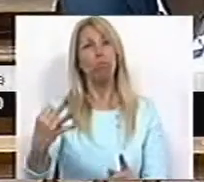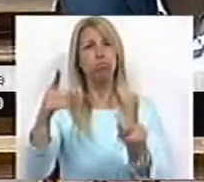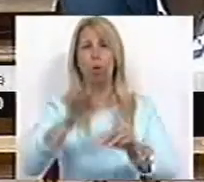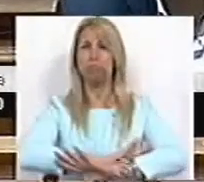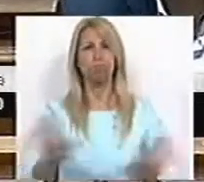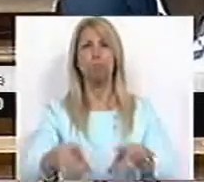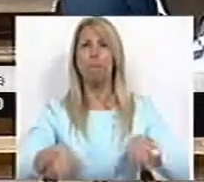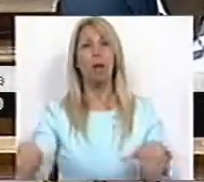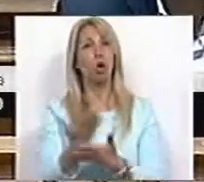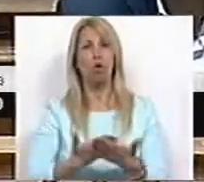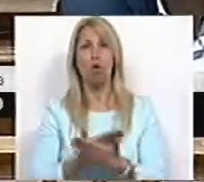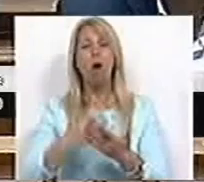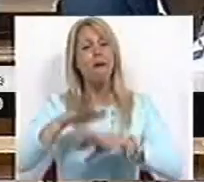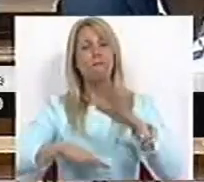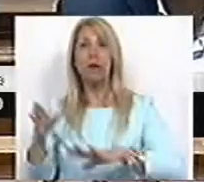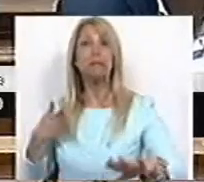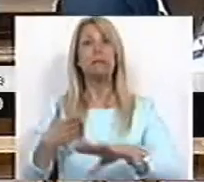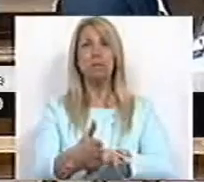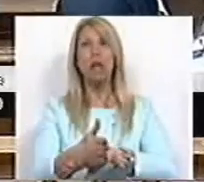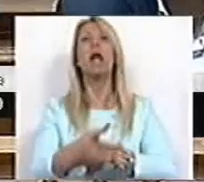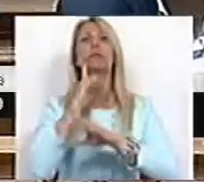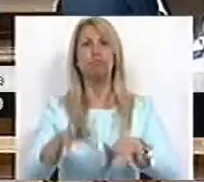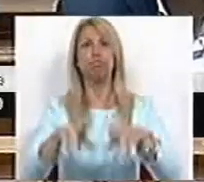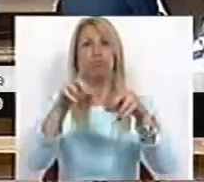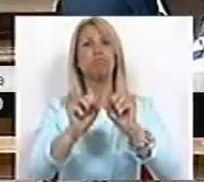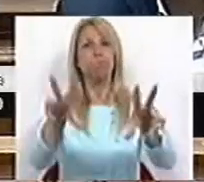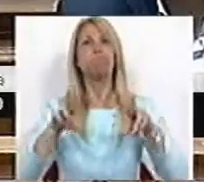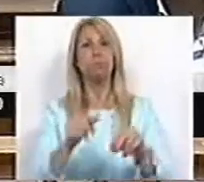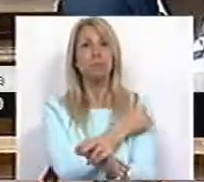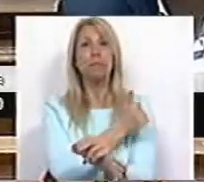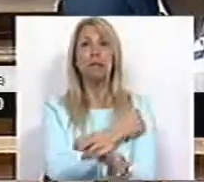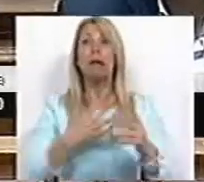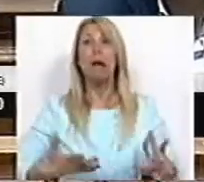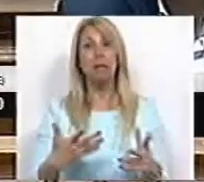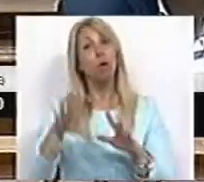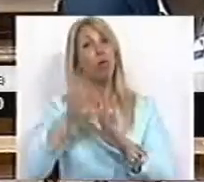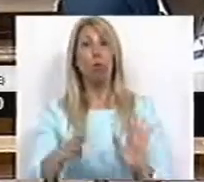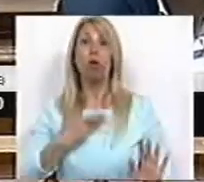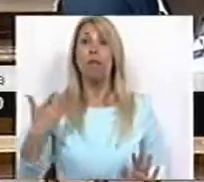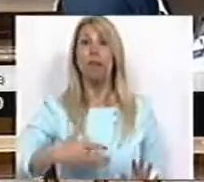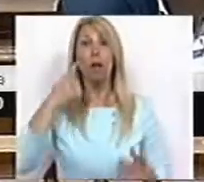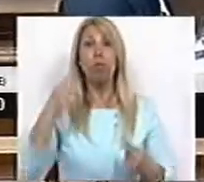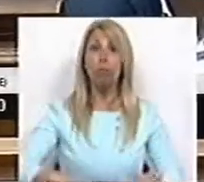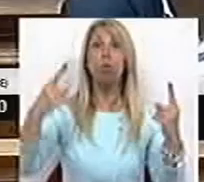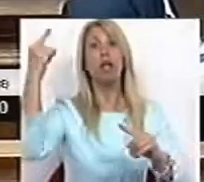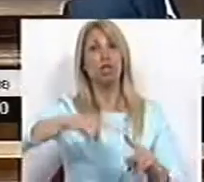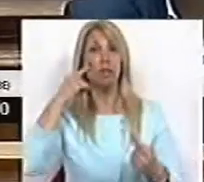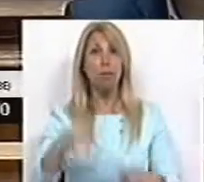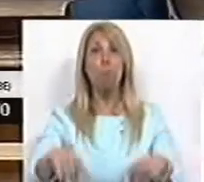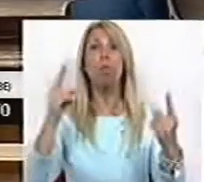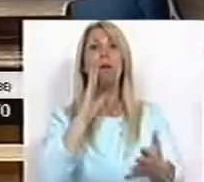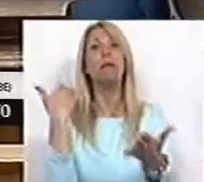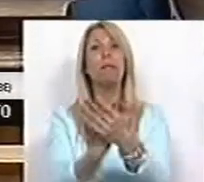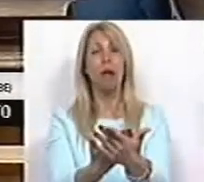fazer reabilitação urbana diretamente, com exigências públicas de direito à habitação, com a exigência pública